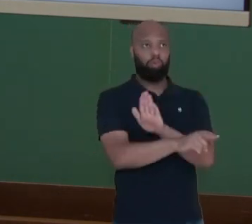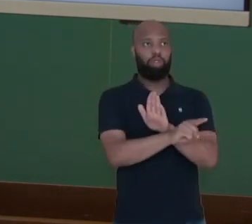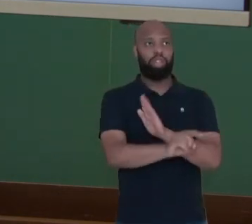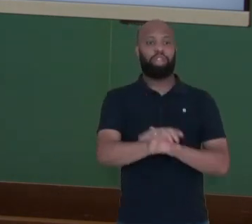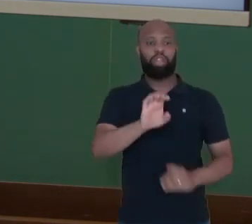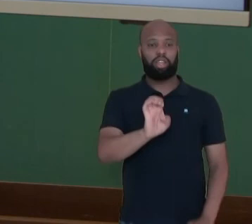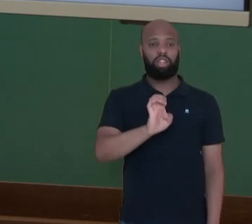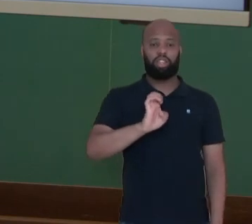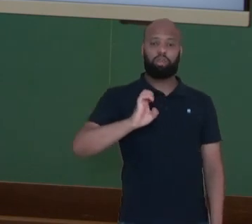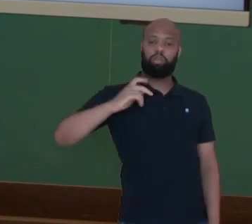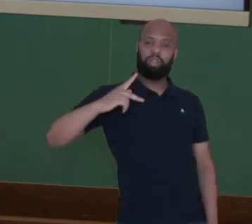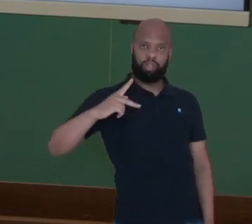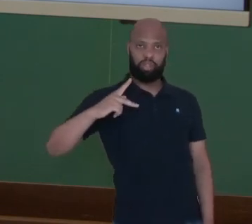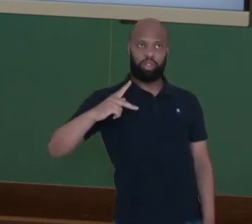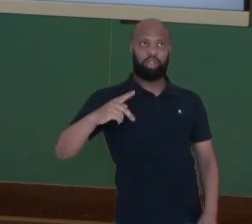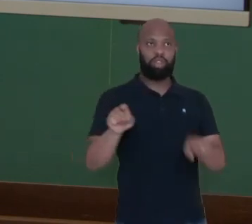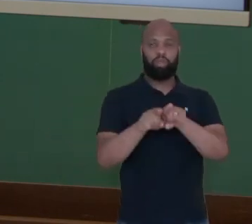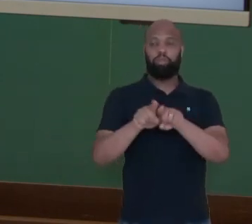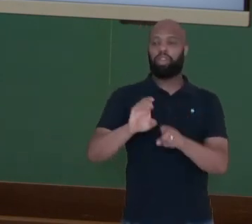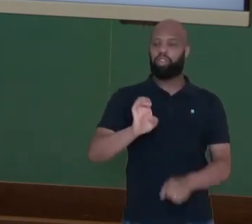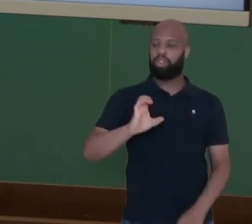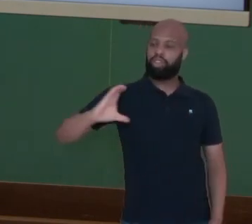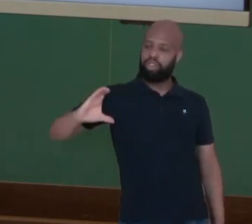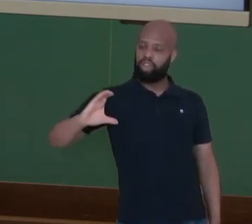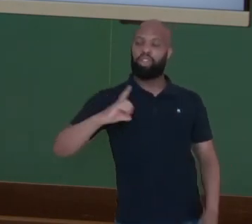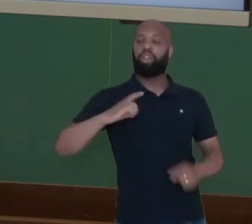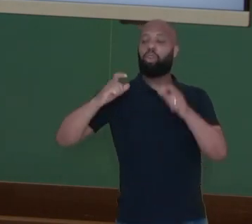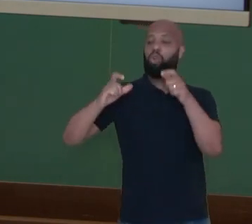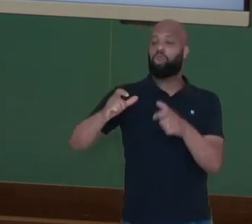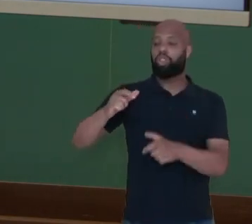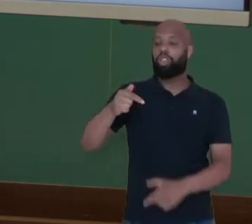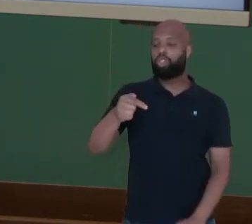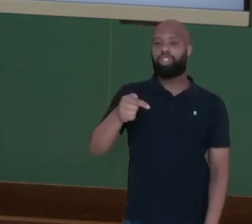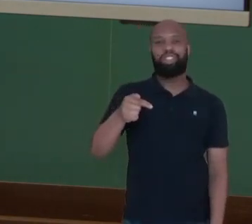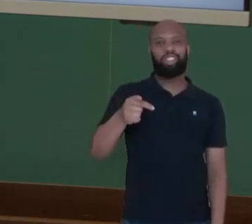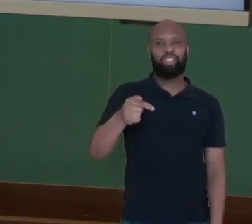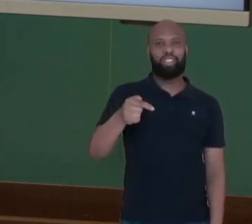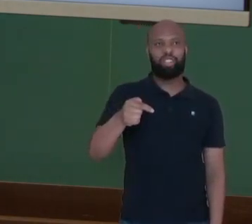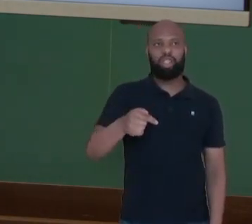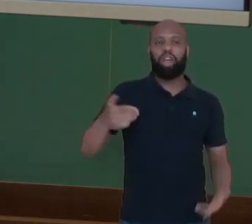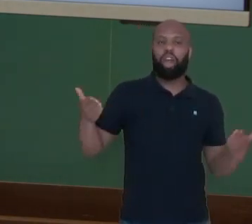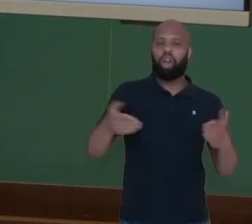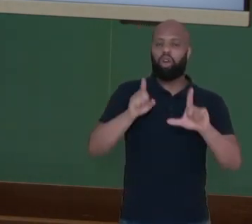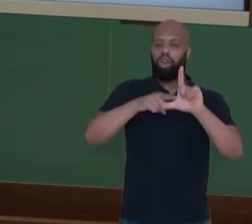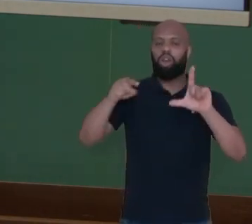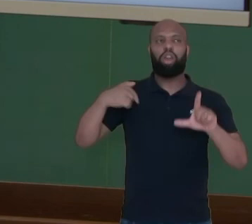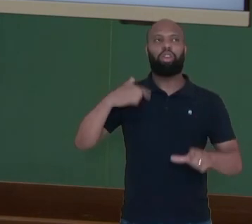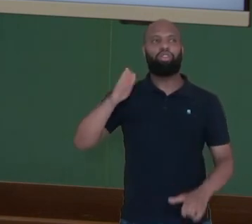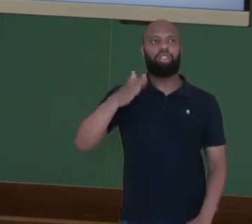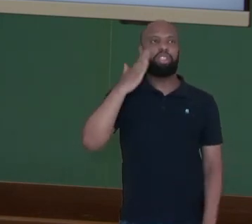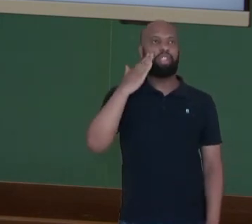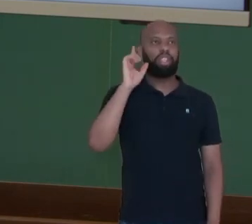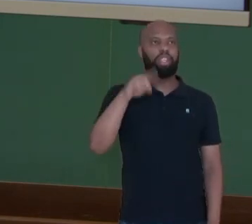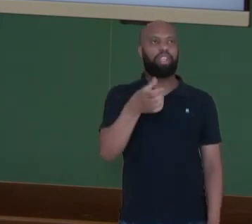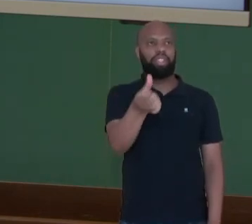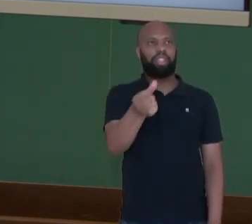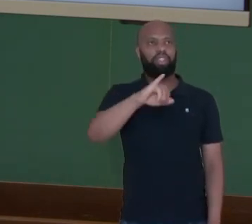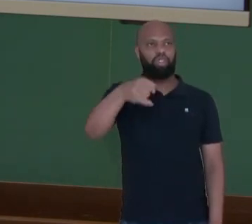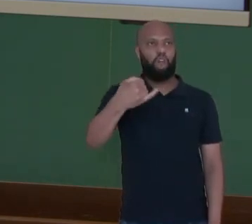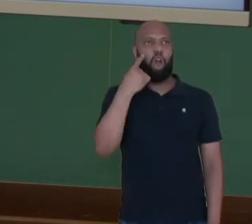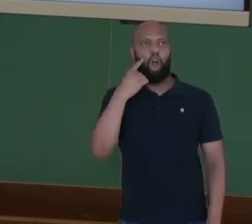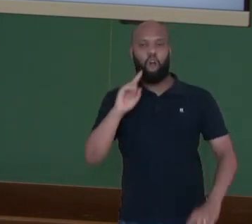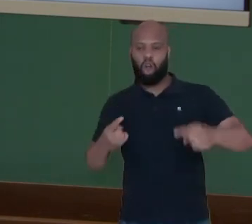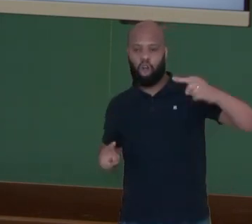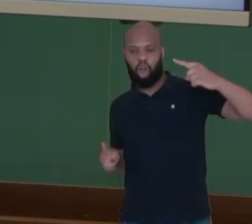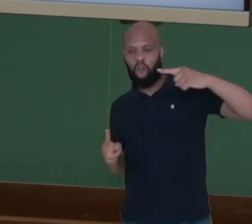energia potencial e cinética na posição x igual a 7. Então, pelo gráfico, eu já sei que vale 6 joules. Então, eu já matei uma